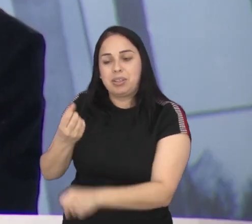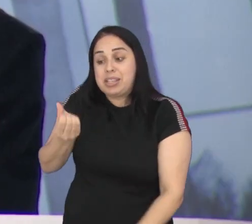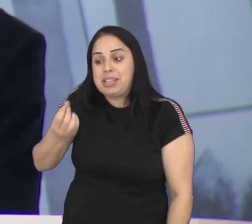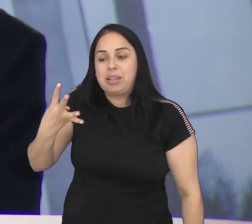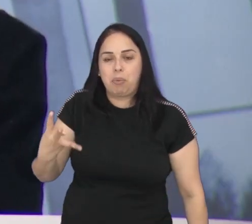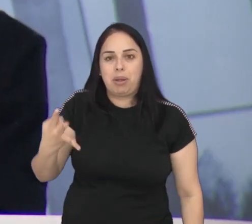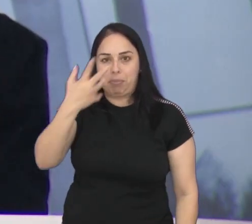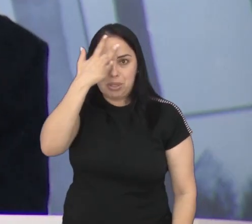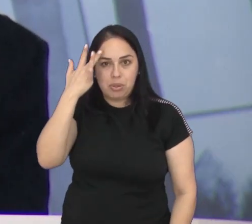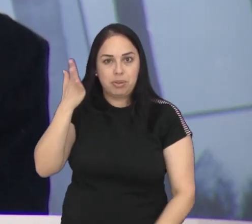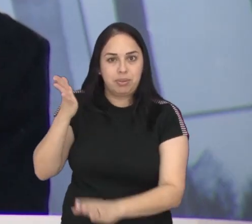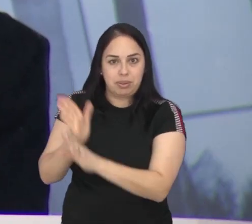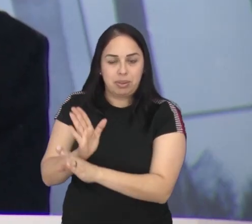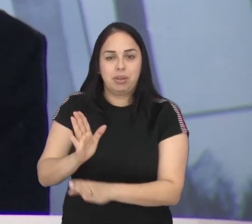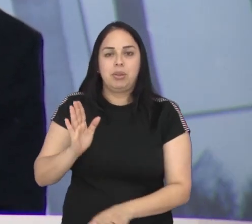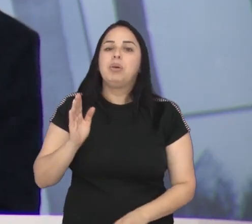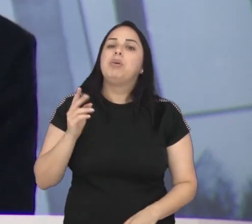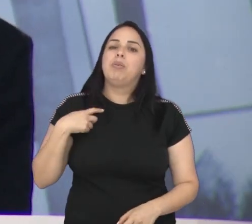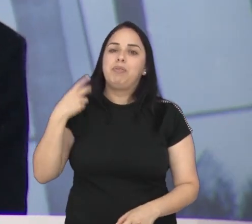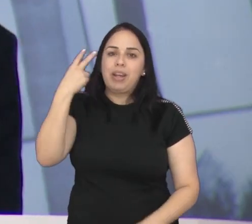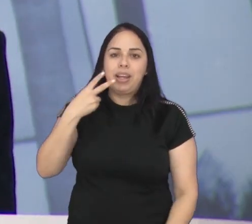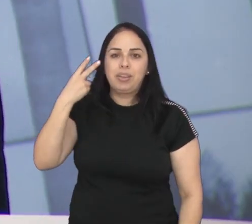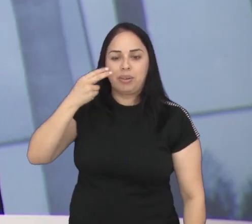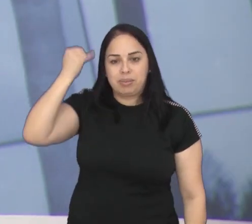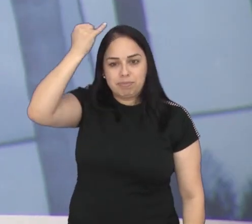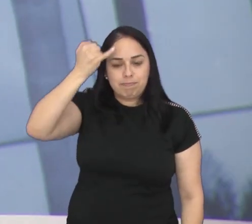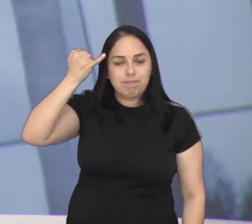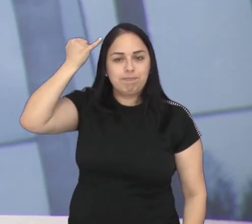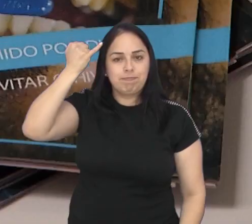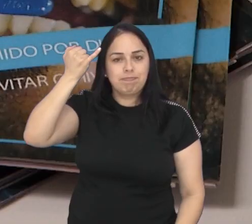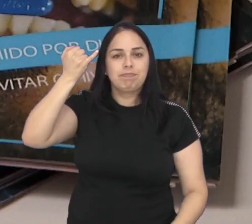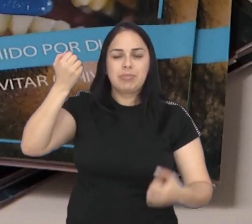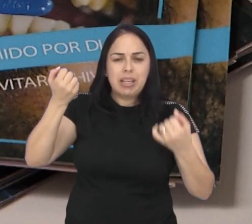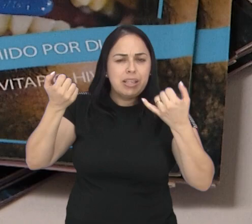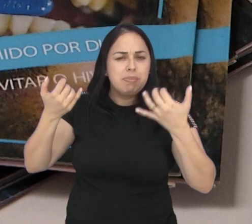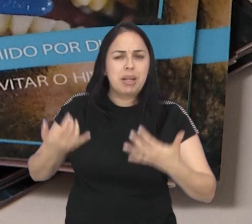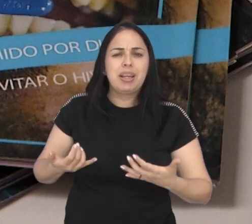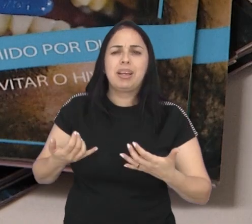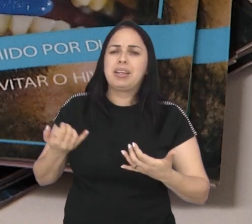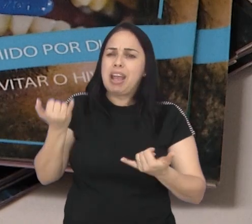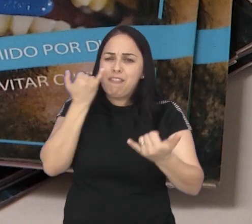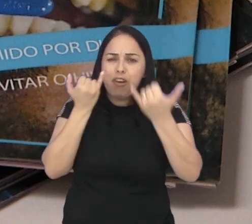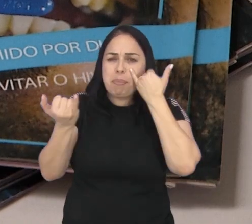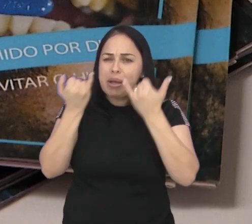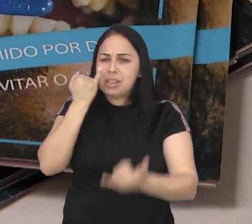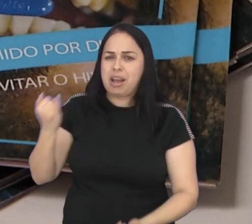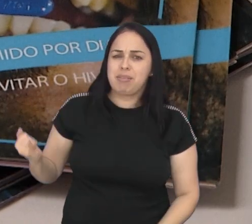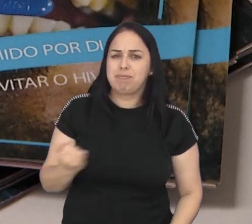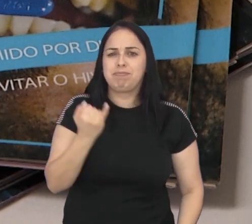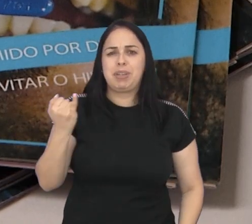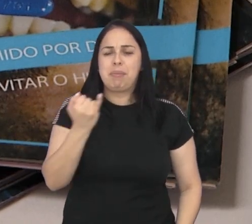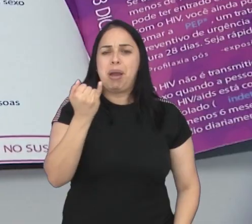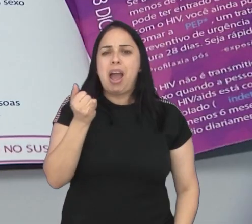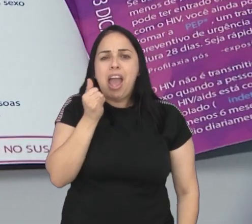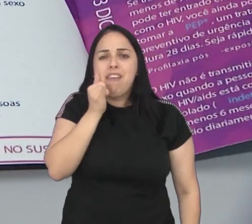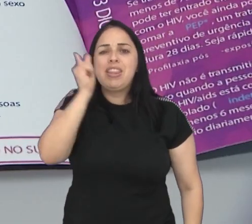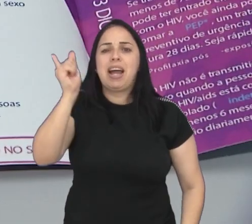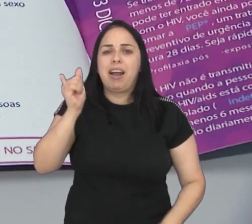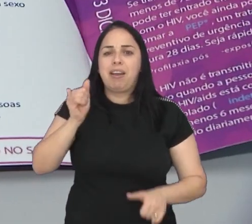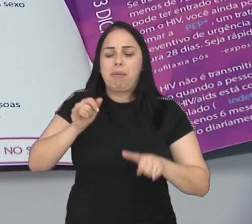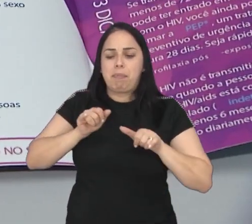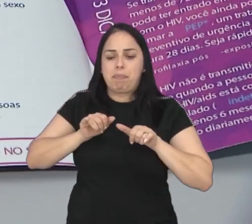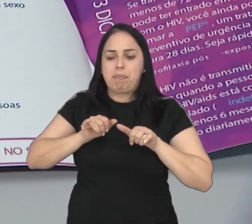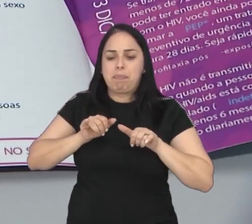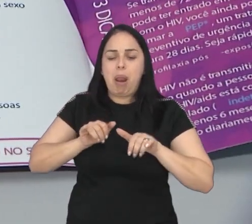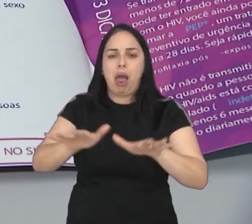O vereador Dr. José Cláudio, que é médico, avalia a informação como ferramenta primordial para não